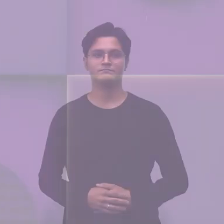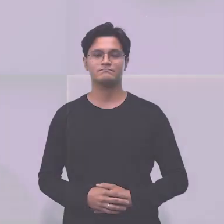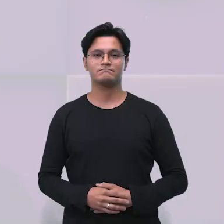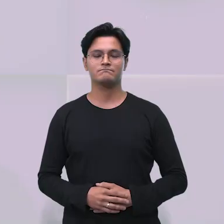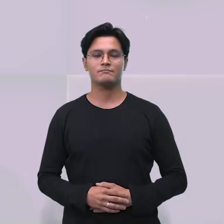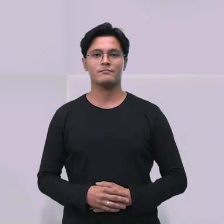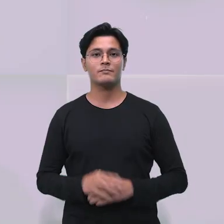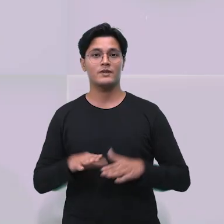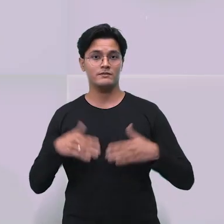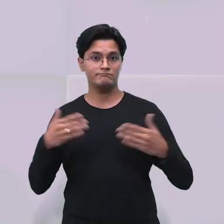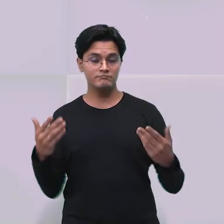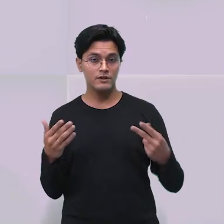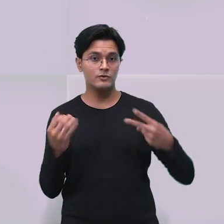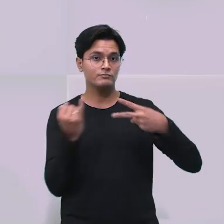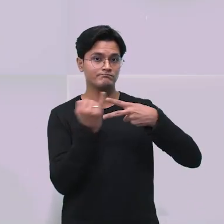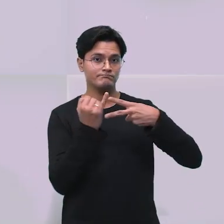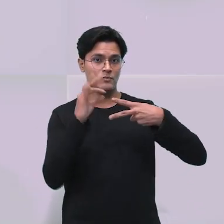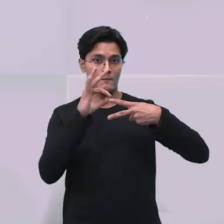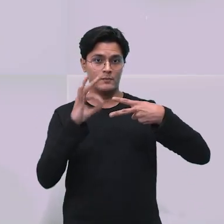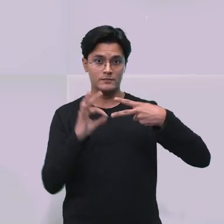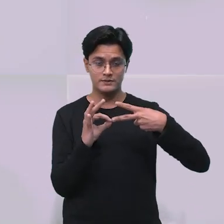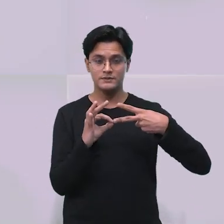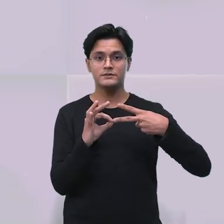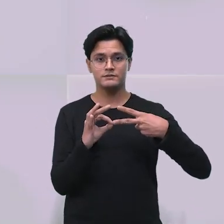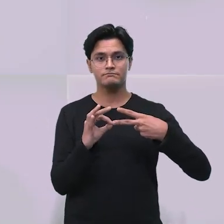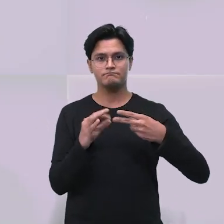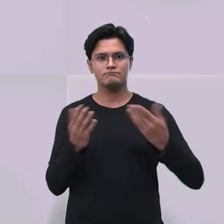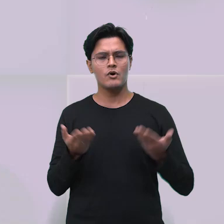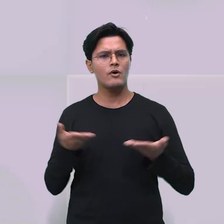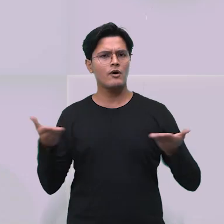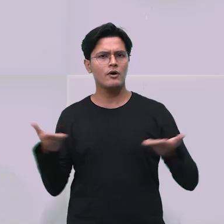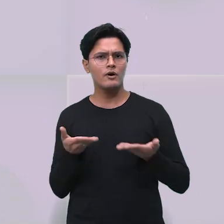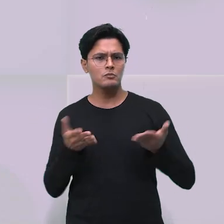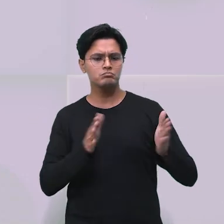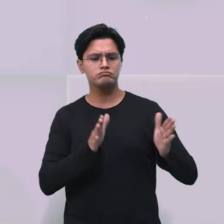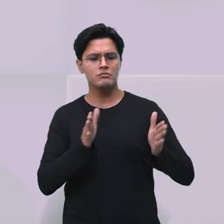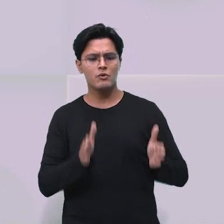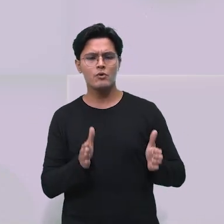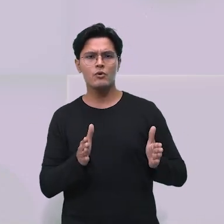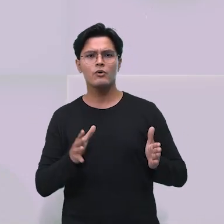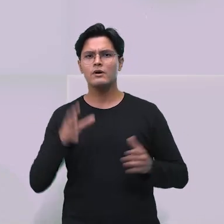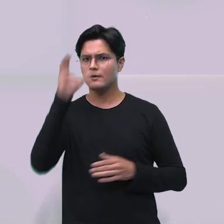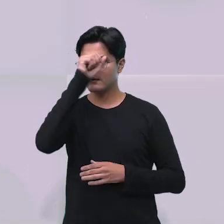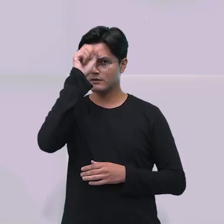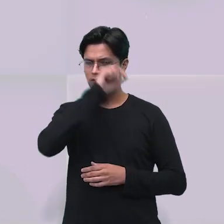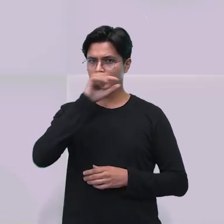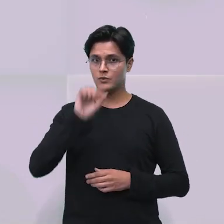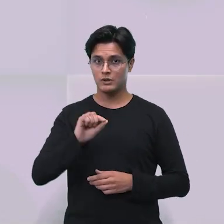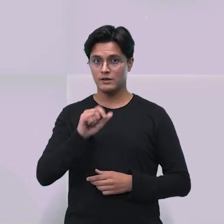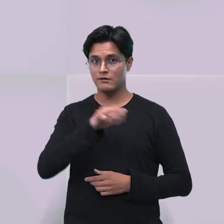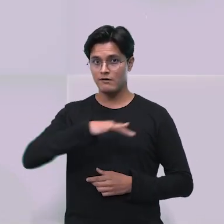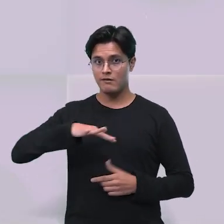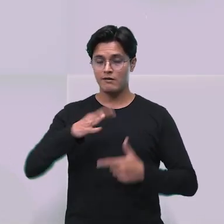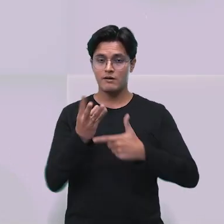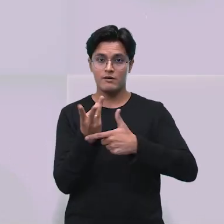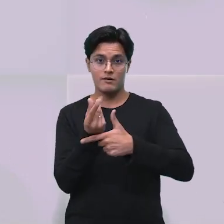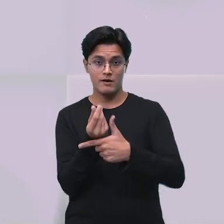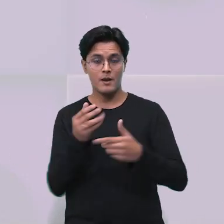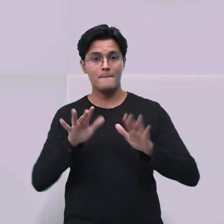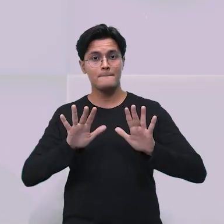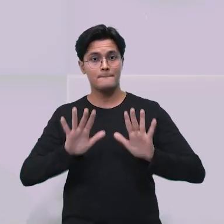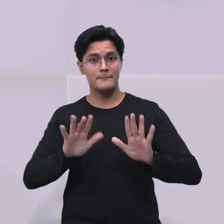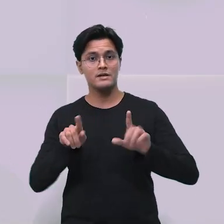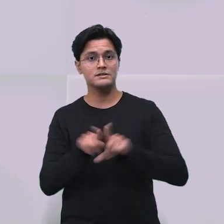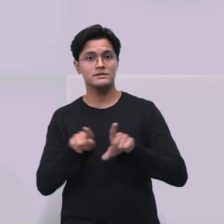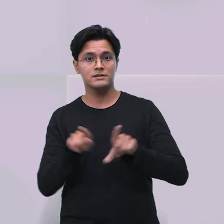Muito bem, pessoal, polígono, né? Nós estamos nessa unidade falando da álgebra, mas de olho